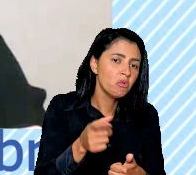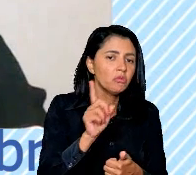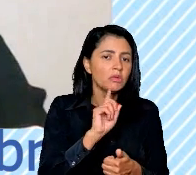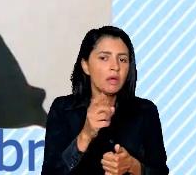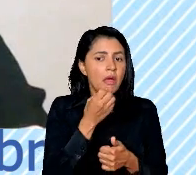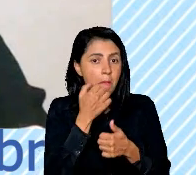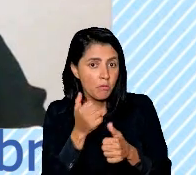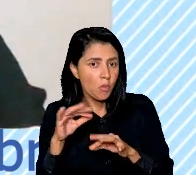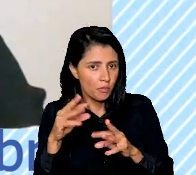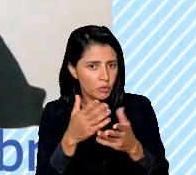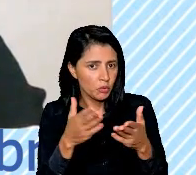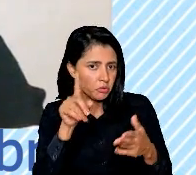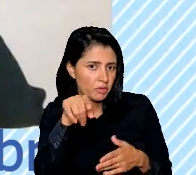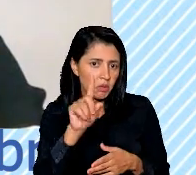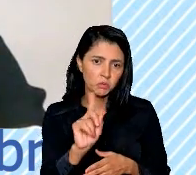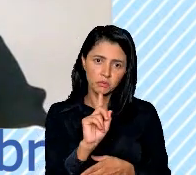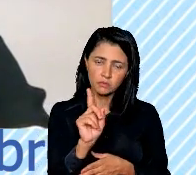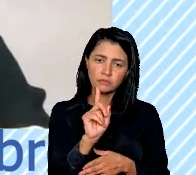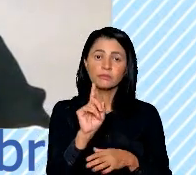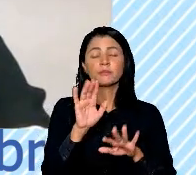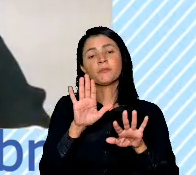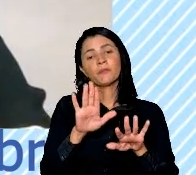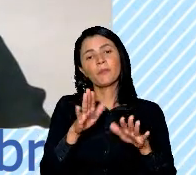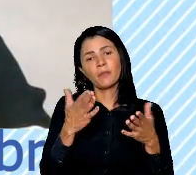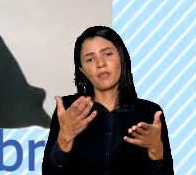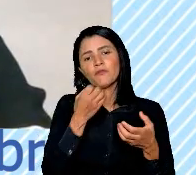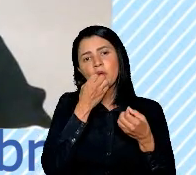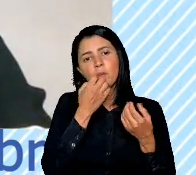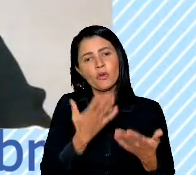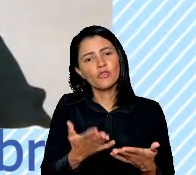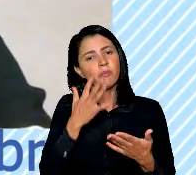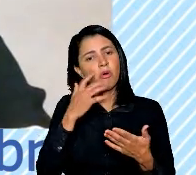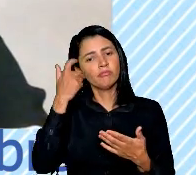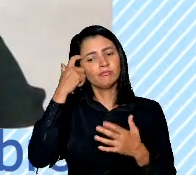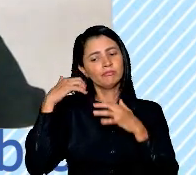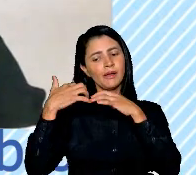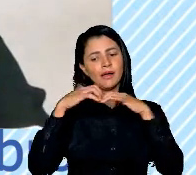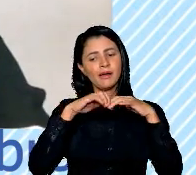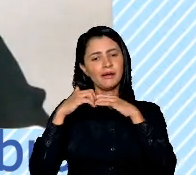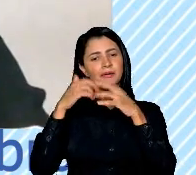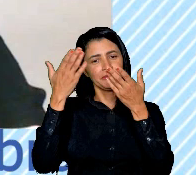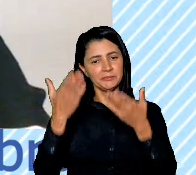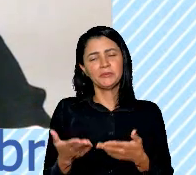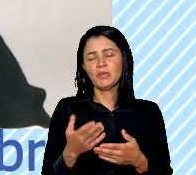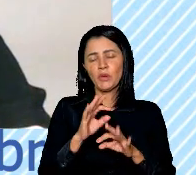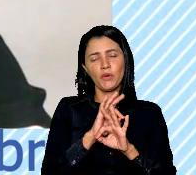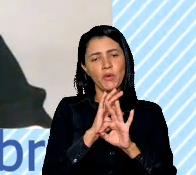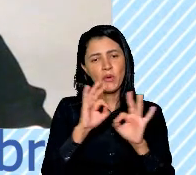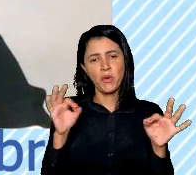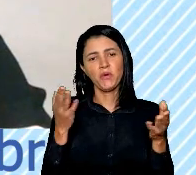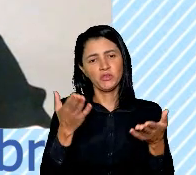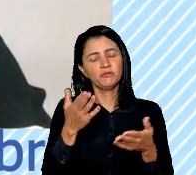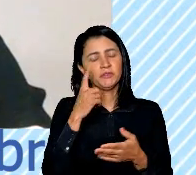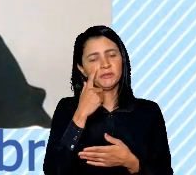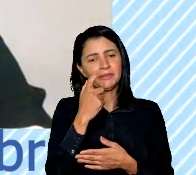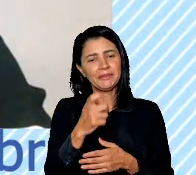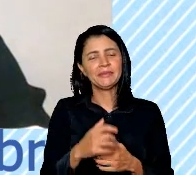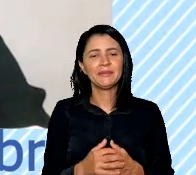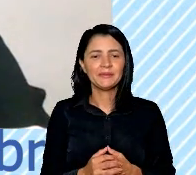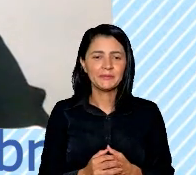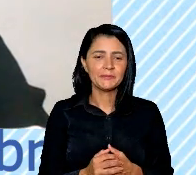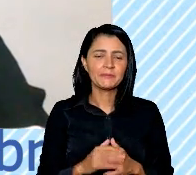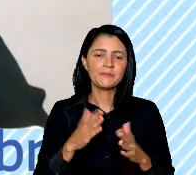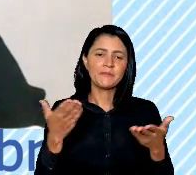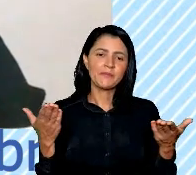todo mundo, né? Mas foi muito boa essa reflexão, Márcia e Flávia, foi bem interessante. Agora